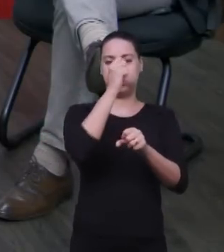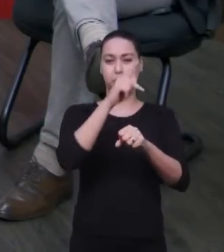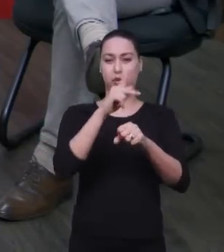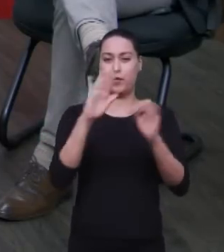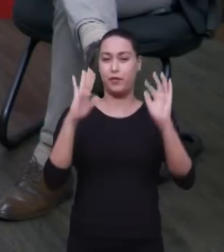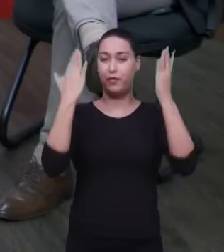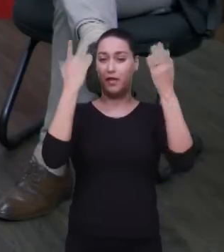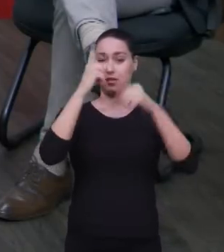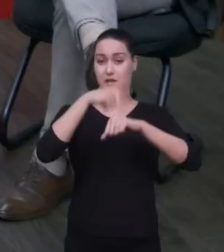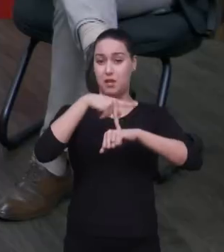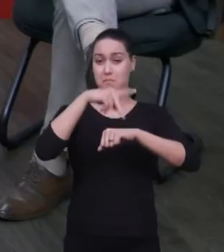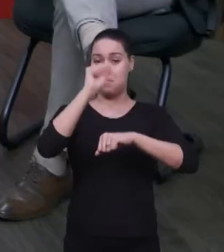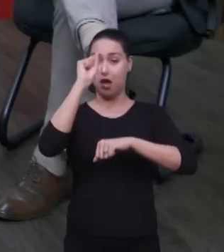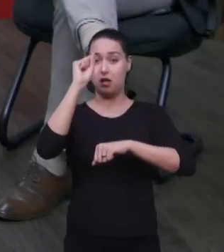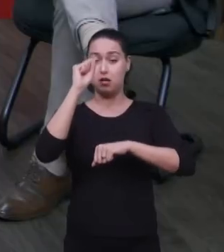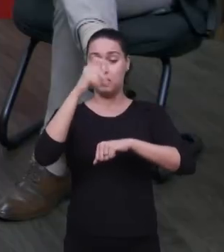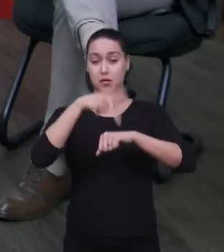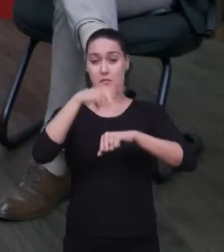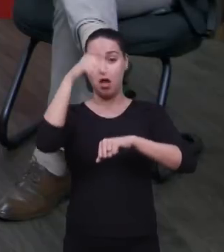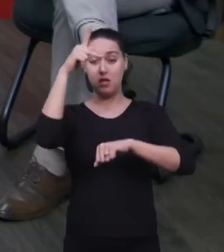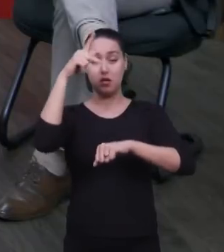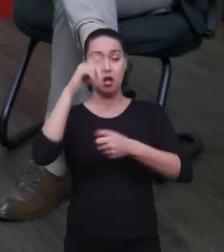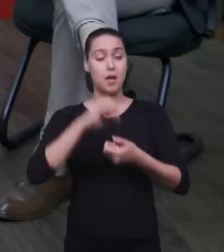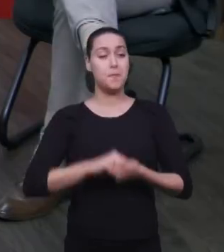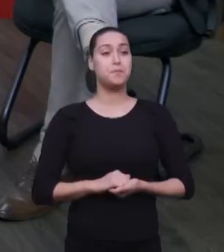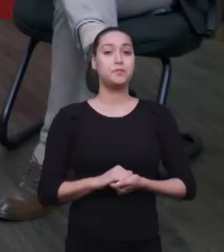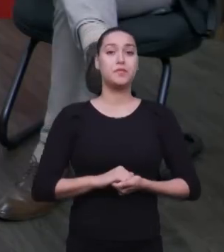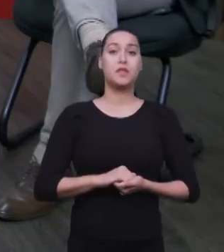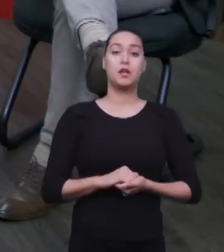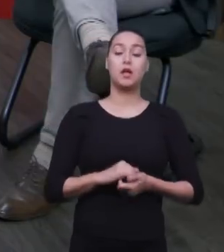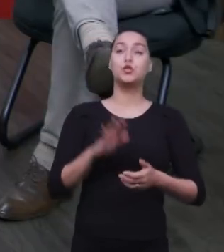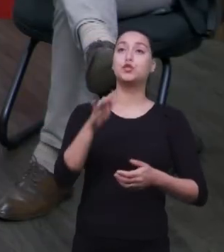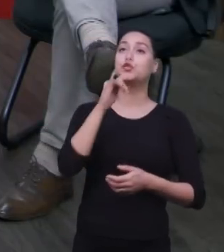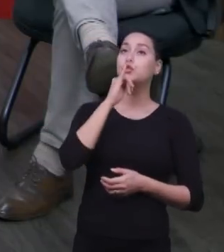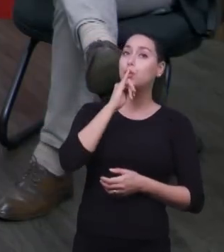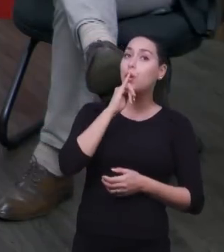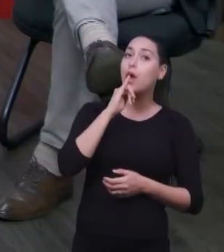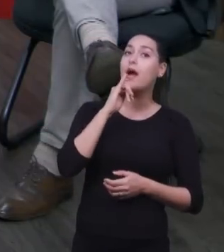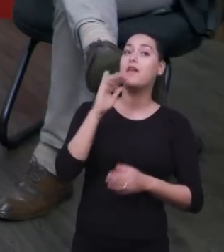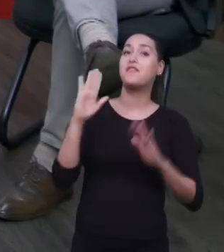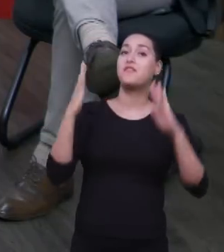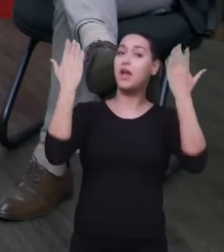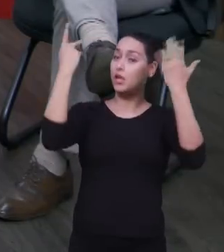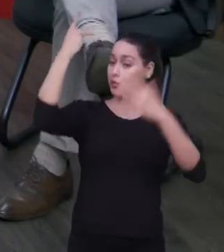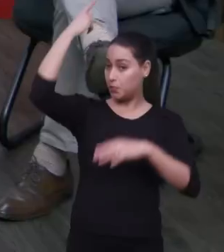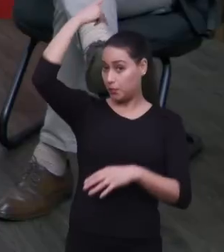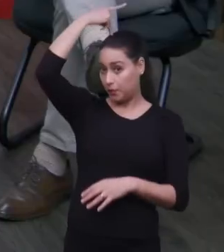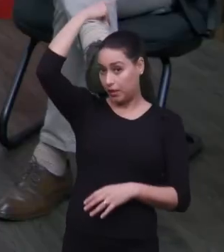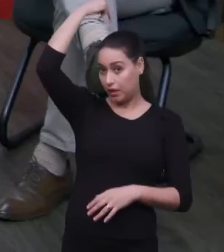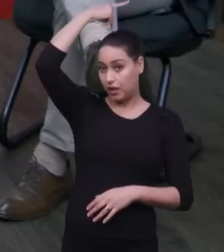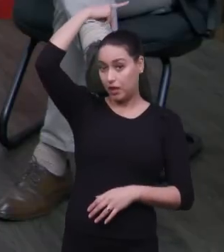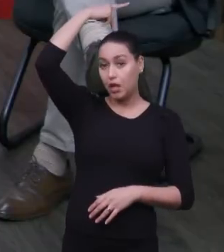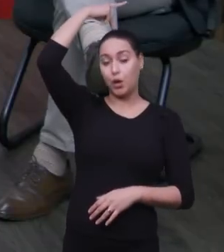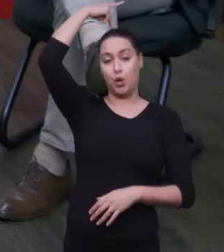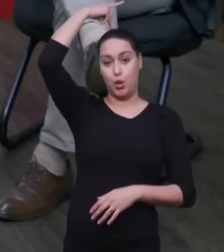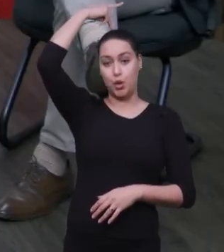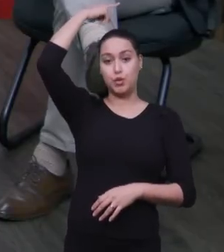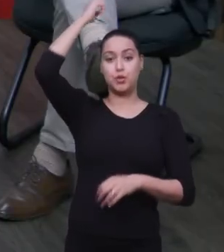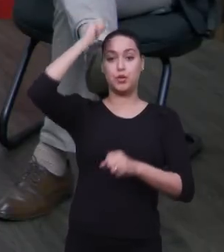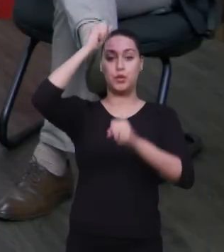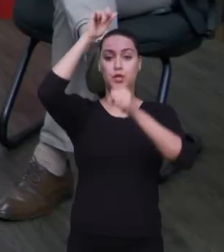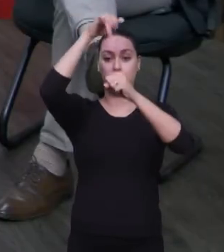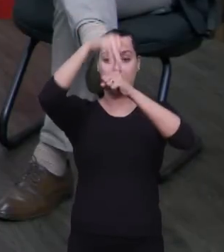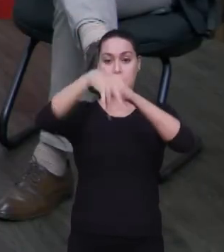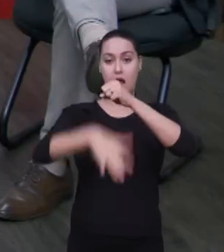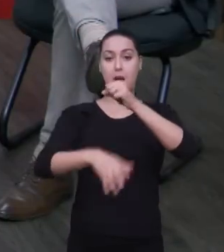uma mensagem que ele estava vivo. Então, a percepção... Era a fé do Pentecostes. Era a fé do Pentecostes, né? Então, do derramar do